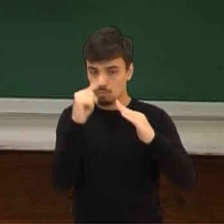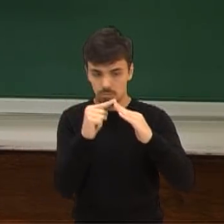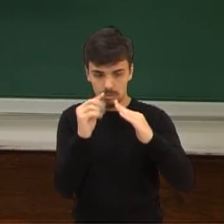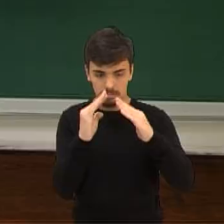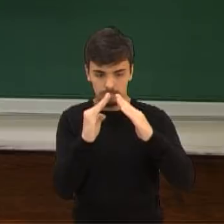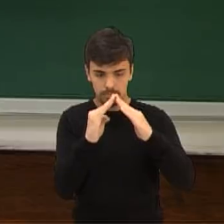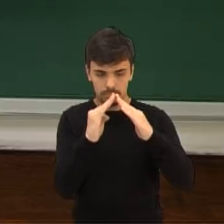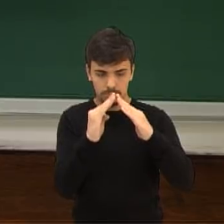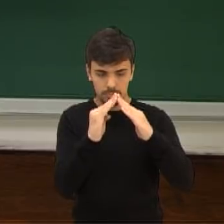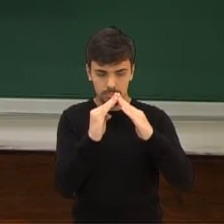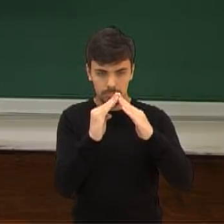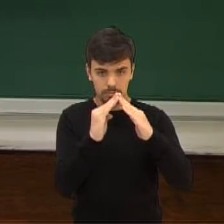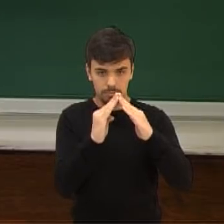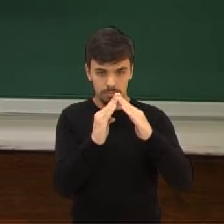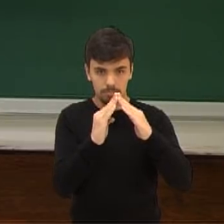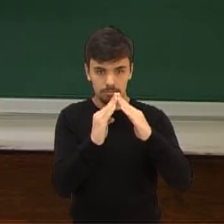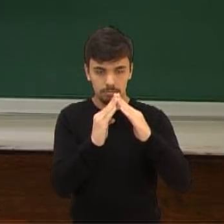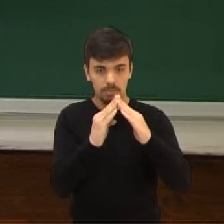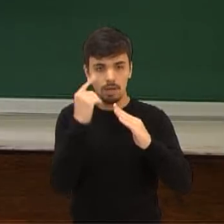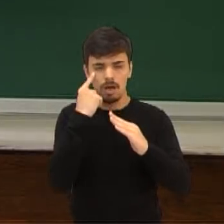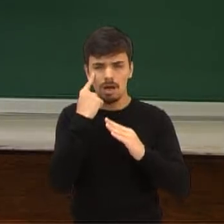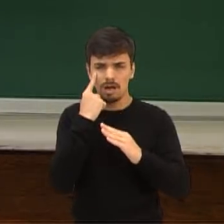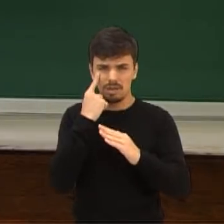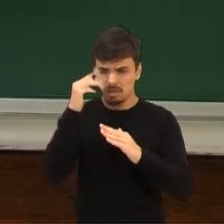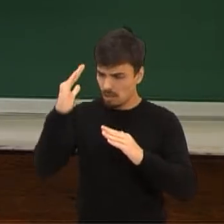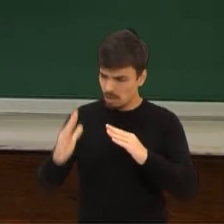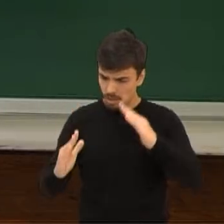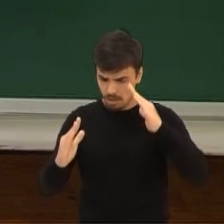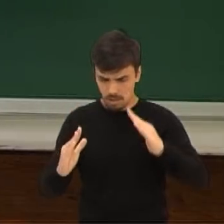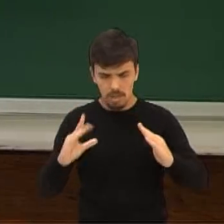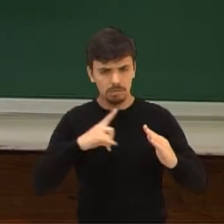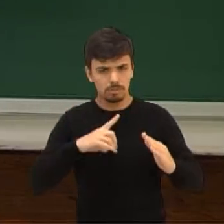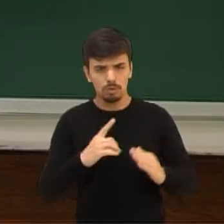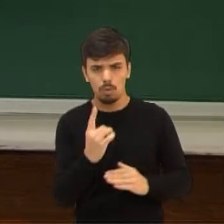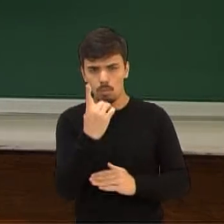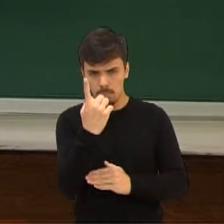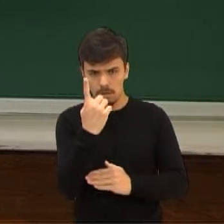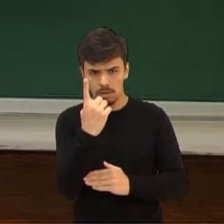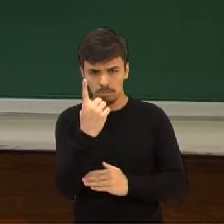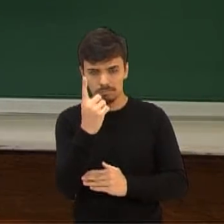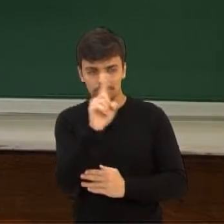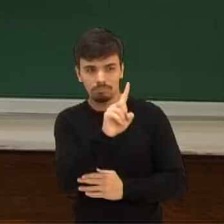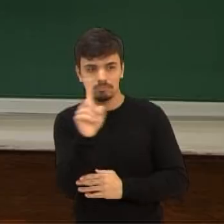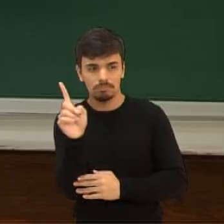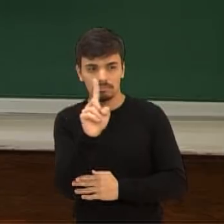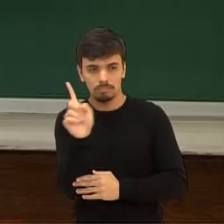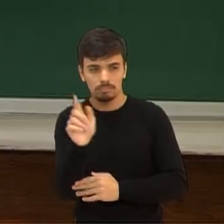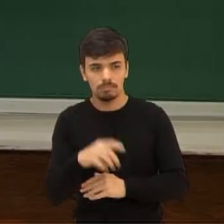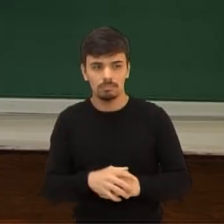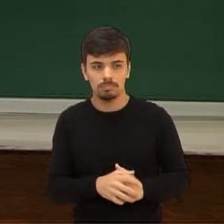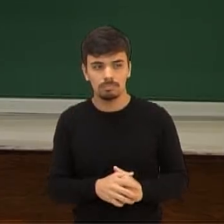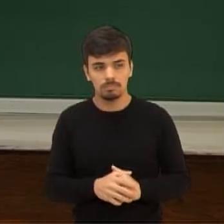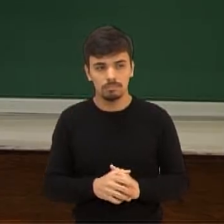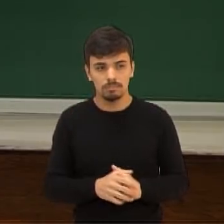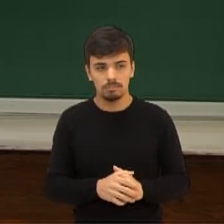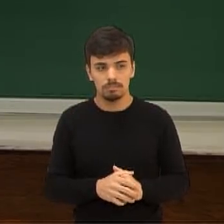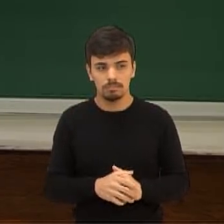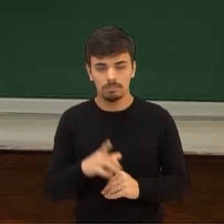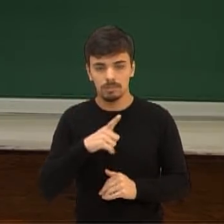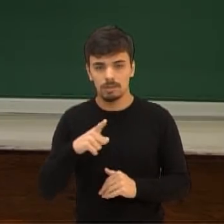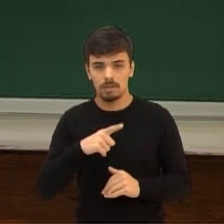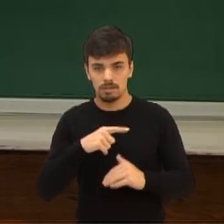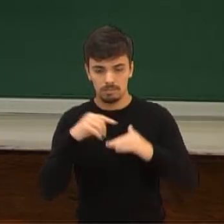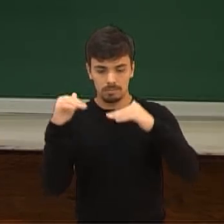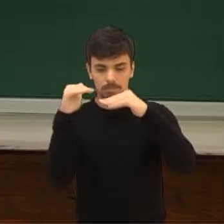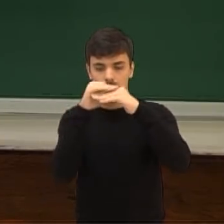só. As minhas faces laterais aqui estão se juntando em uma ponta só? Não. Elas estão parando